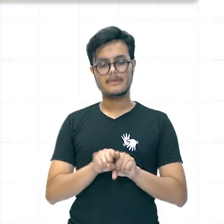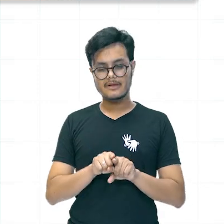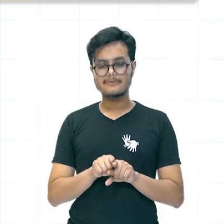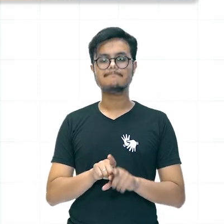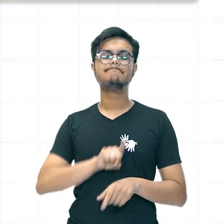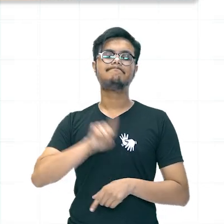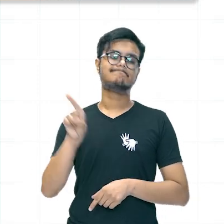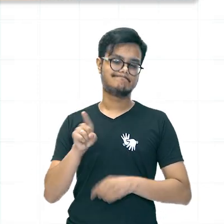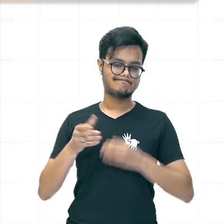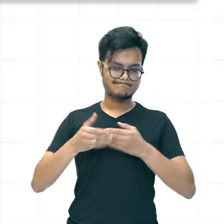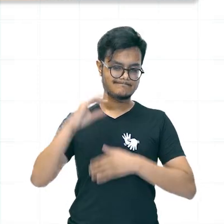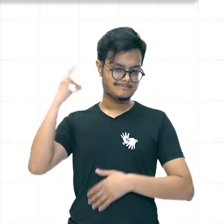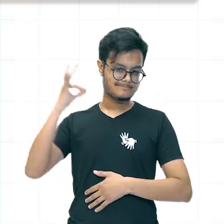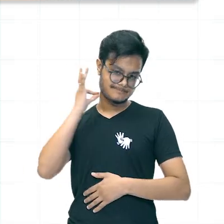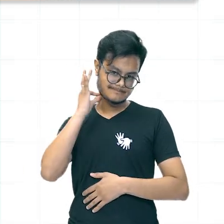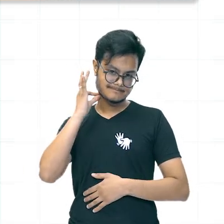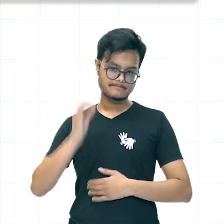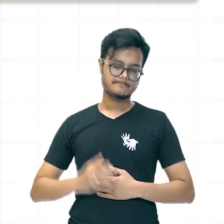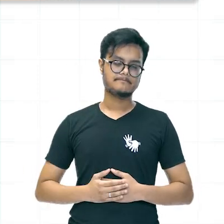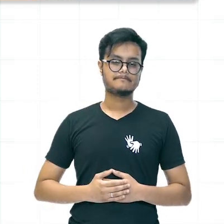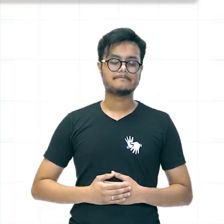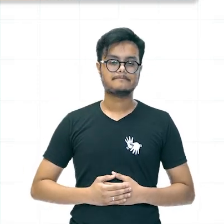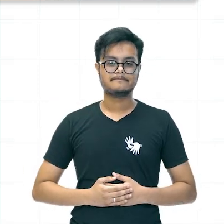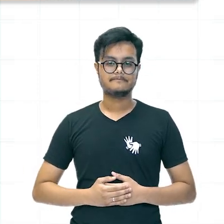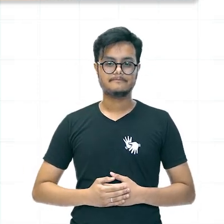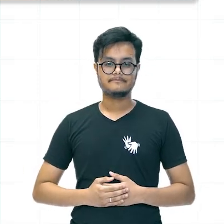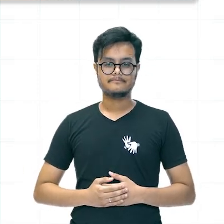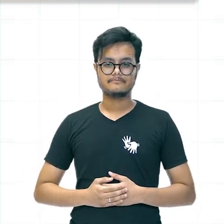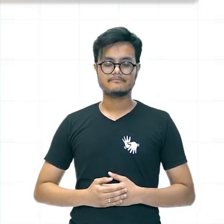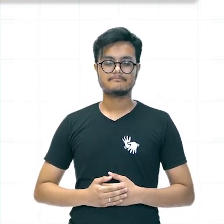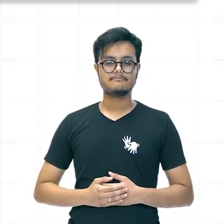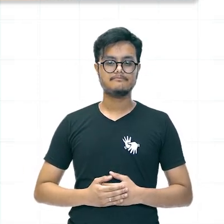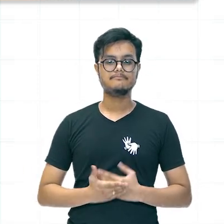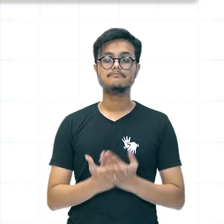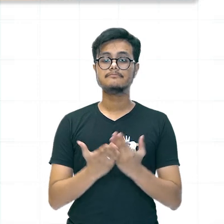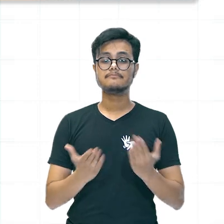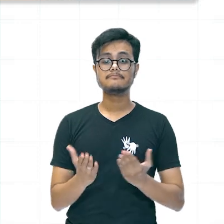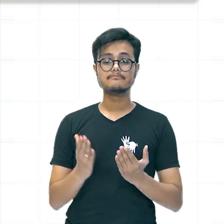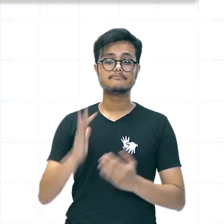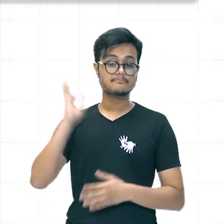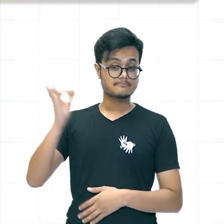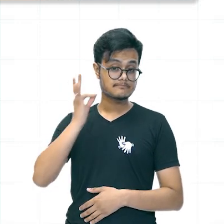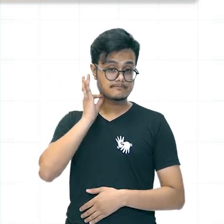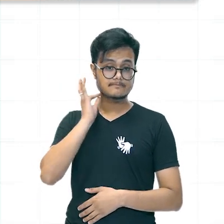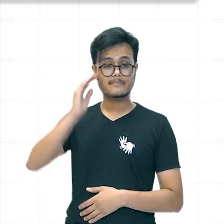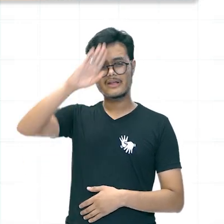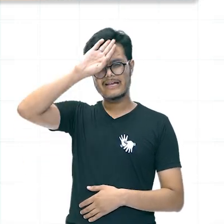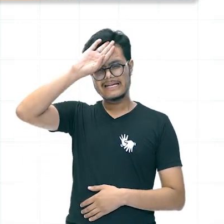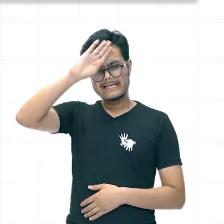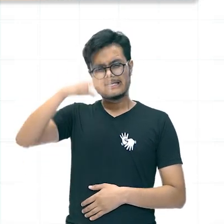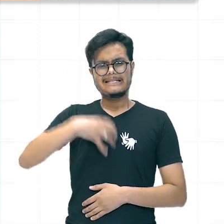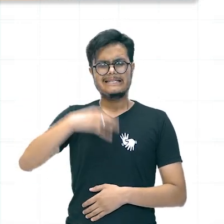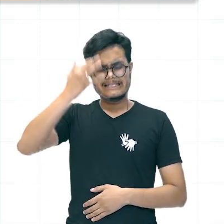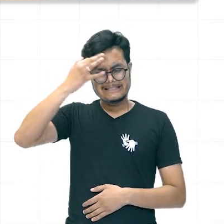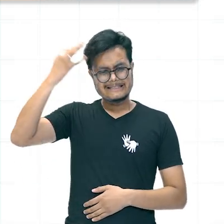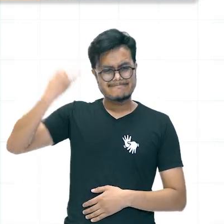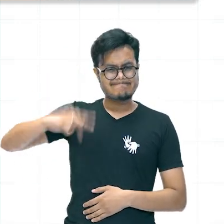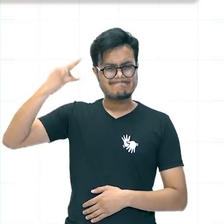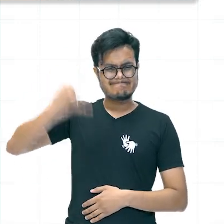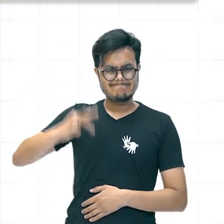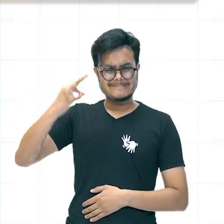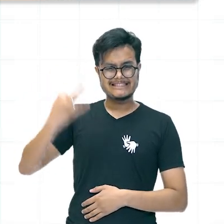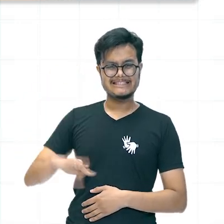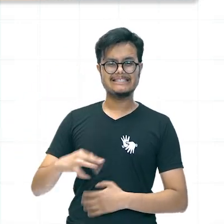doença transmitida pelo mosquito Aedes aegypti. Nesse caso, início súbito de febre, calafrios, dor de